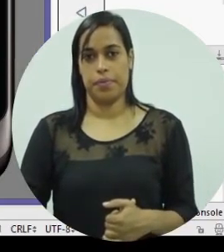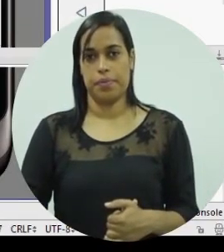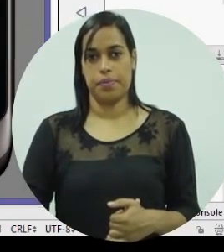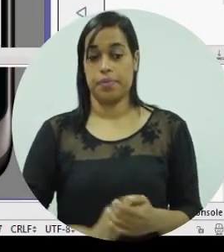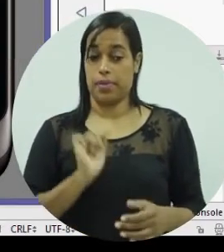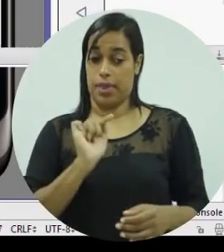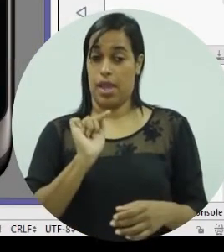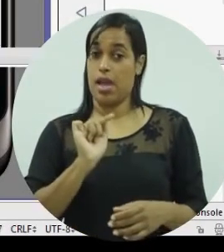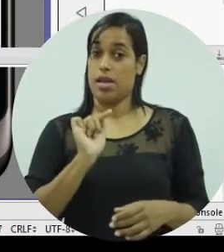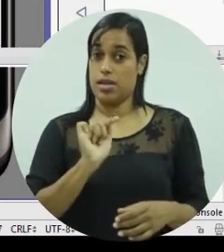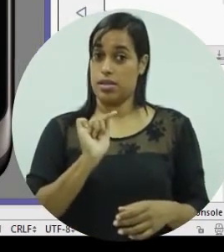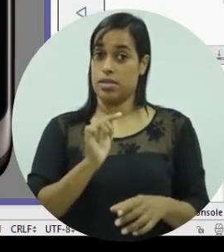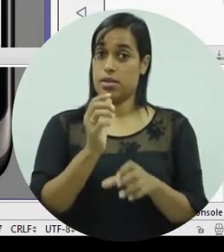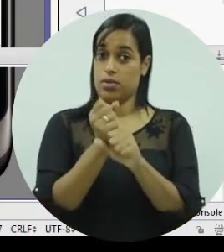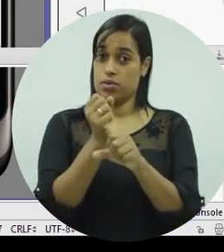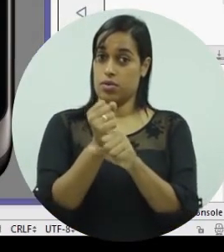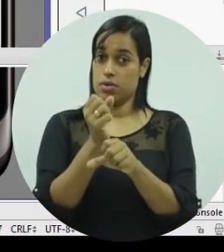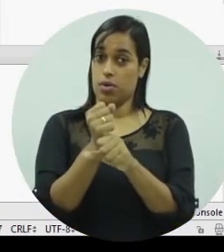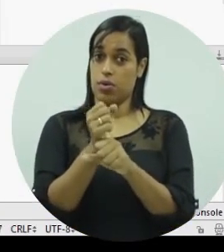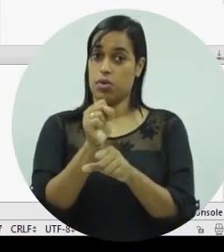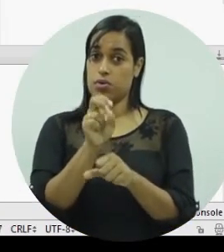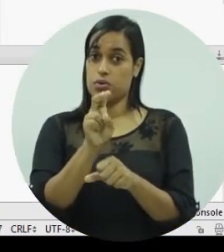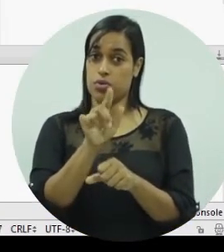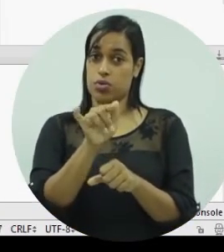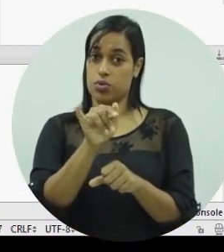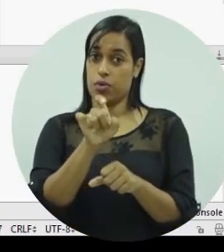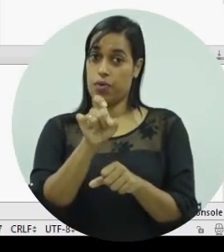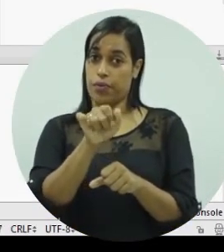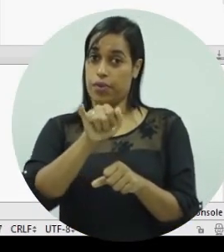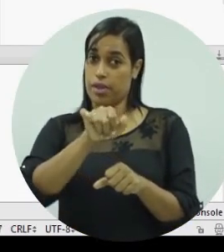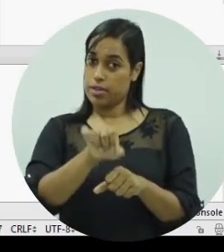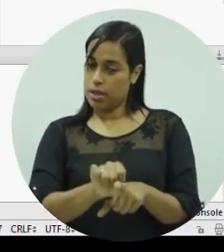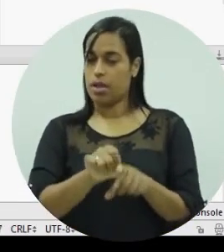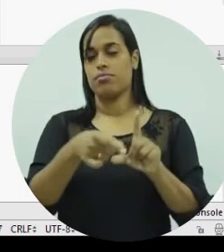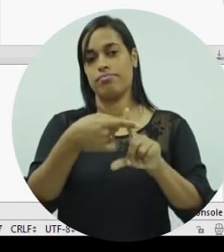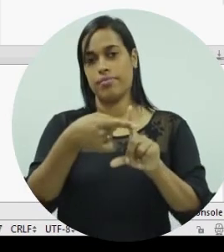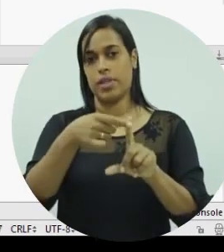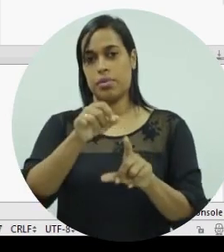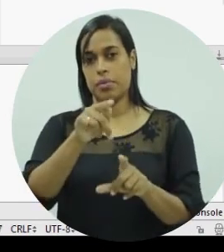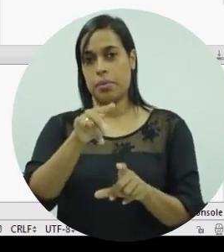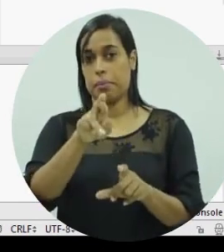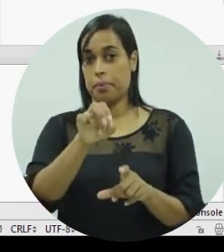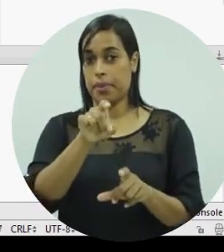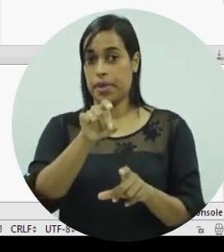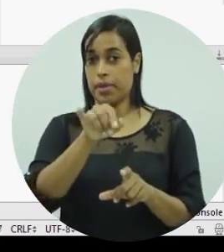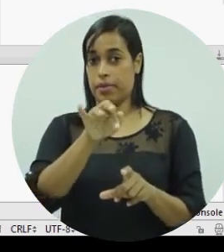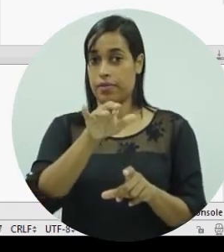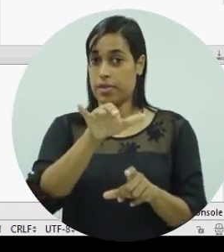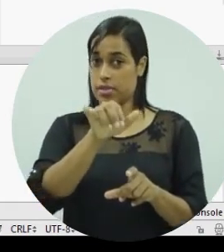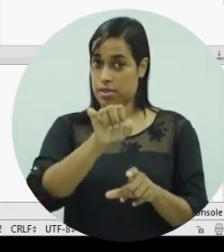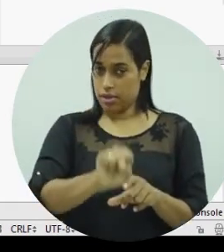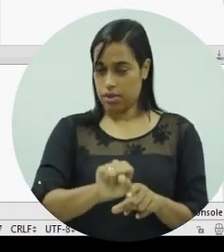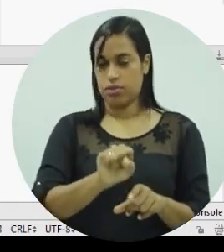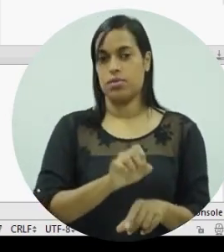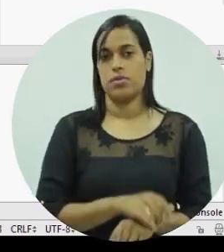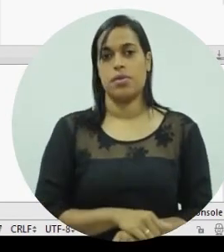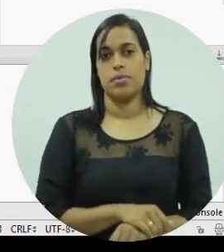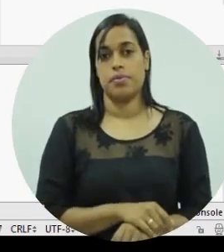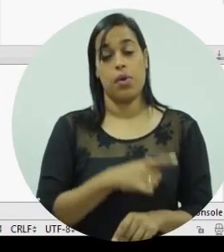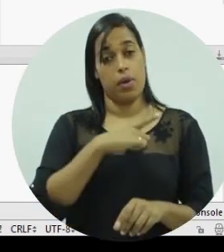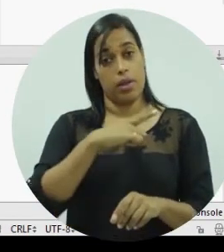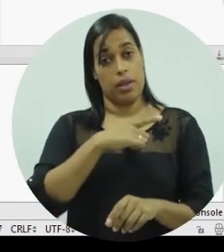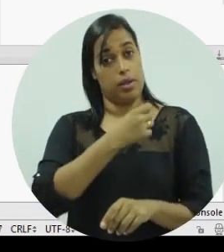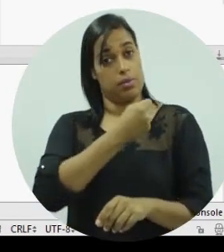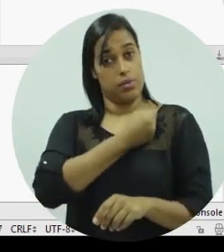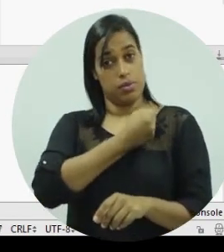Esses são os operadores sufixais e prefixais. Quando temos um número, primeiro é feito os